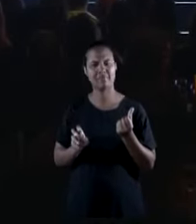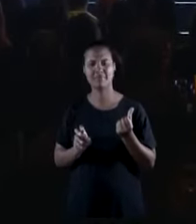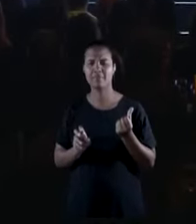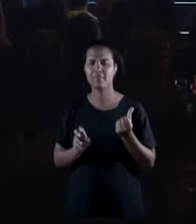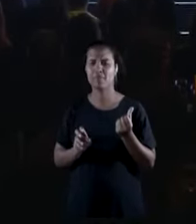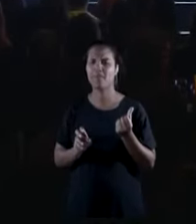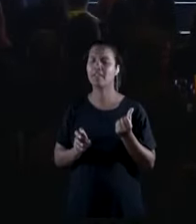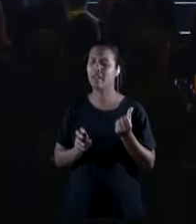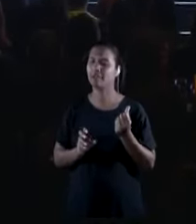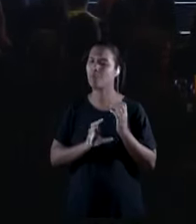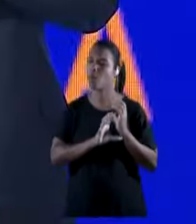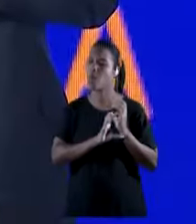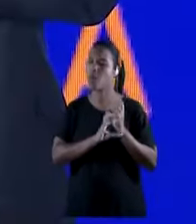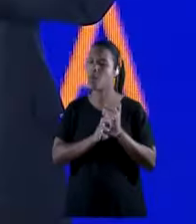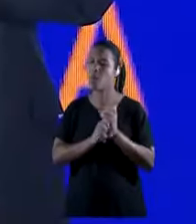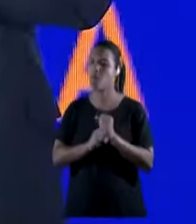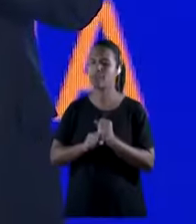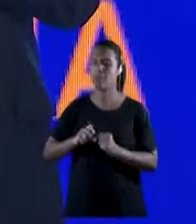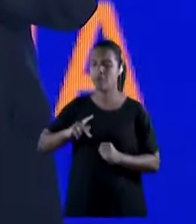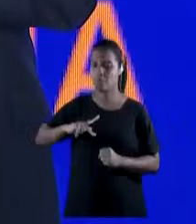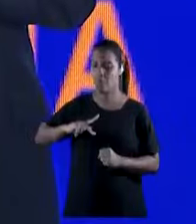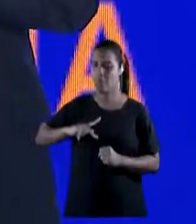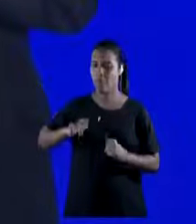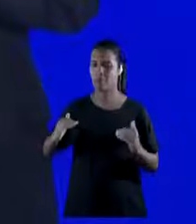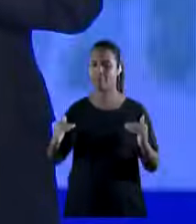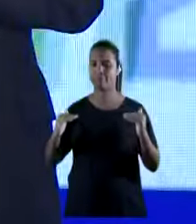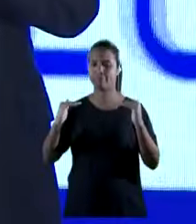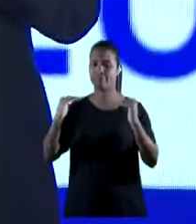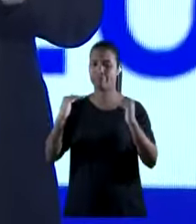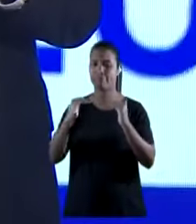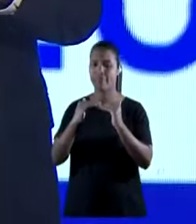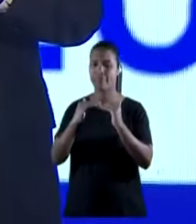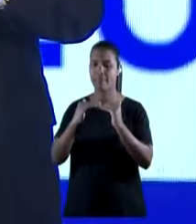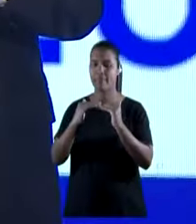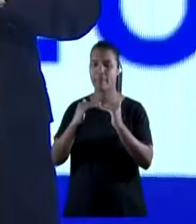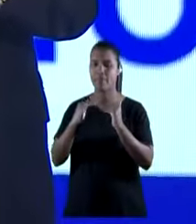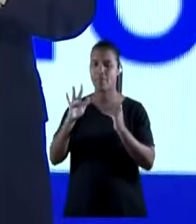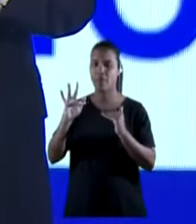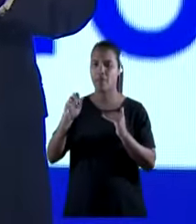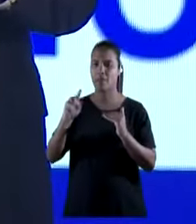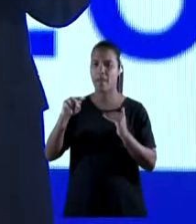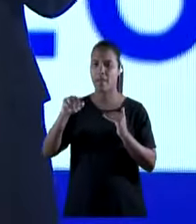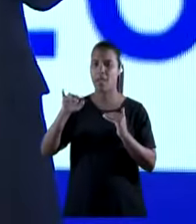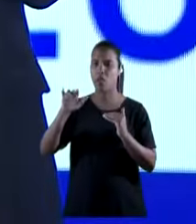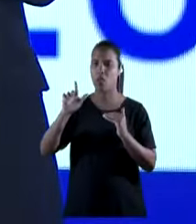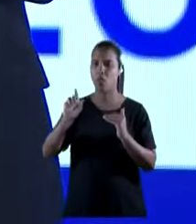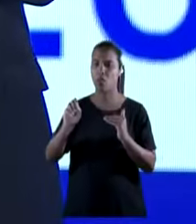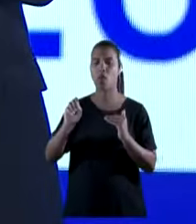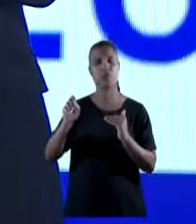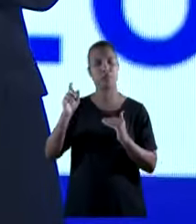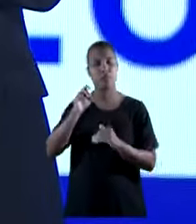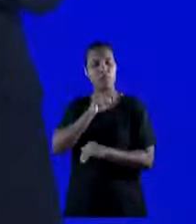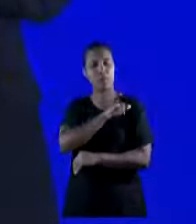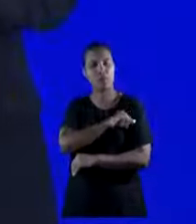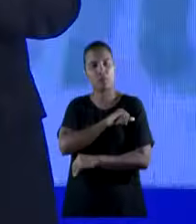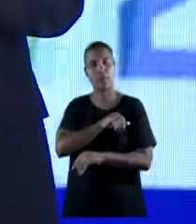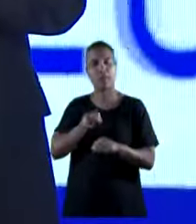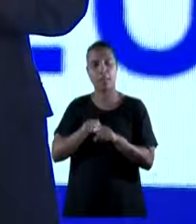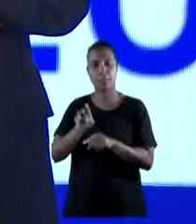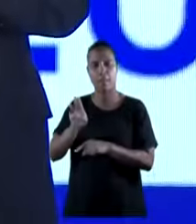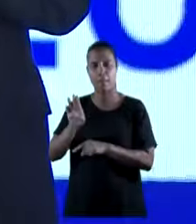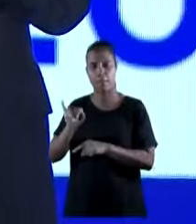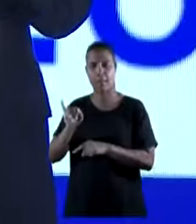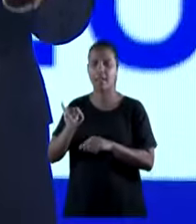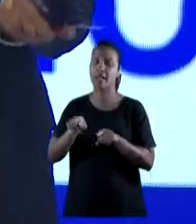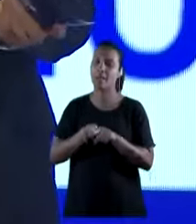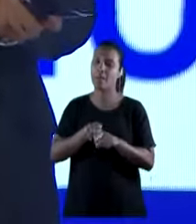títulos, claro, para lembrar que o Palmeiras iguala ao Flamengo, que era o primeiro bicampeão nacional, que também era biestadual, e agora o